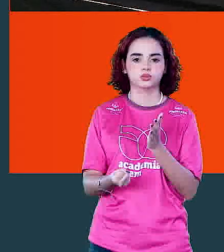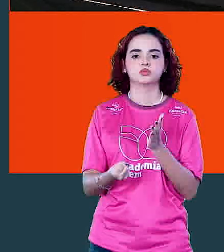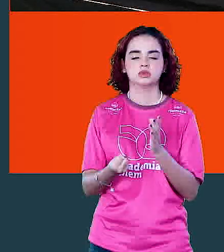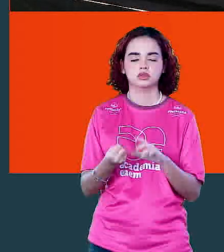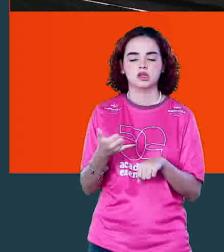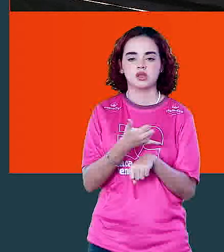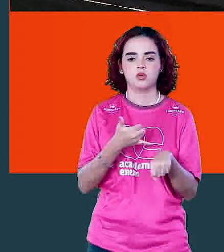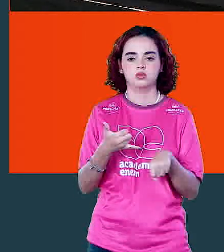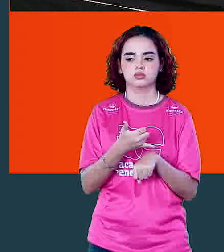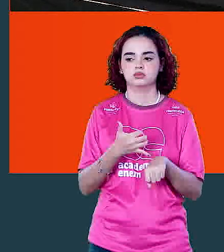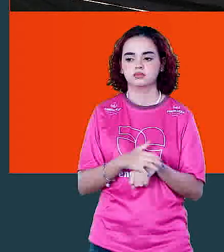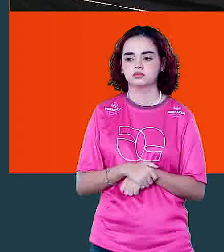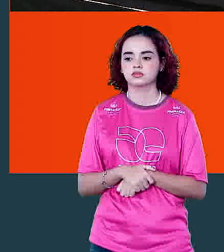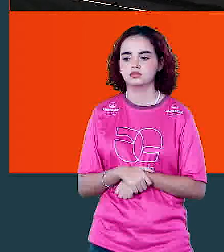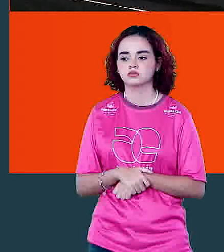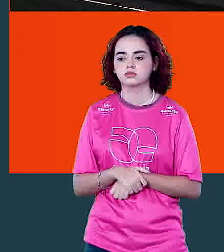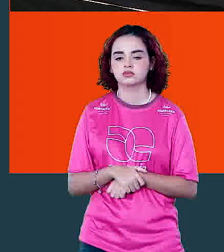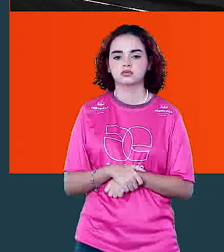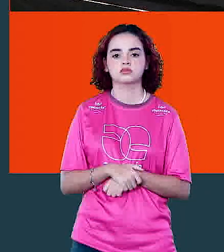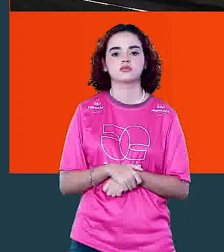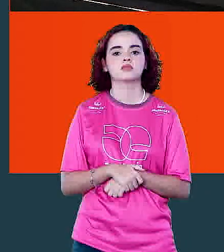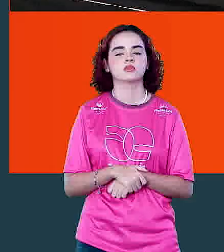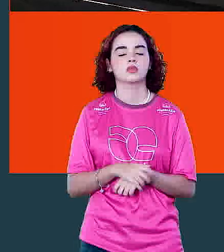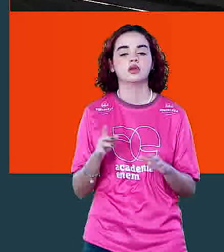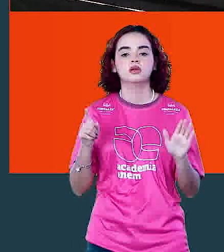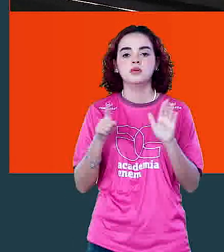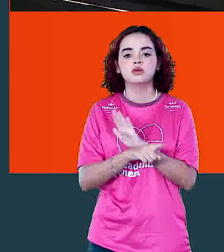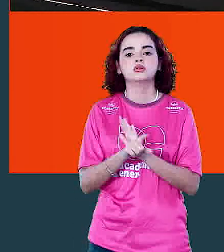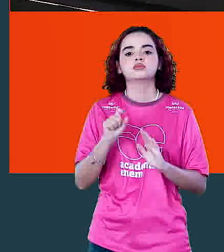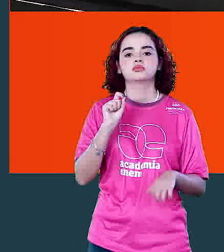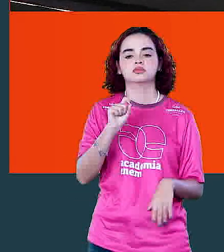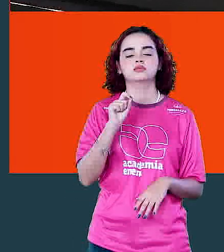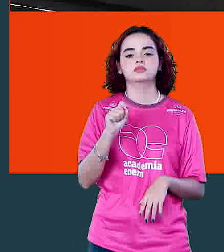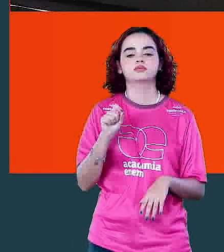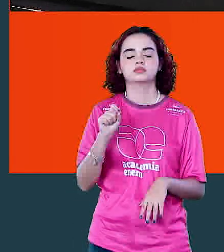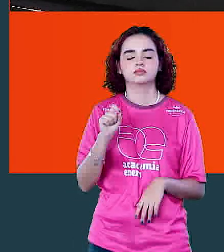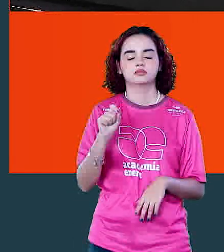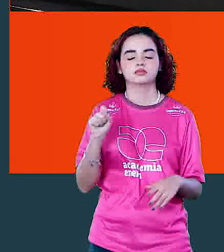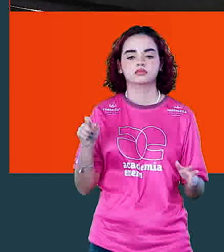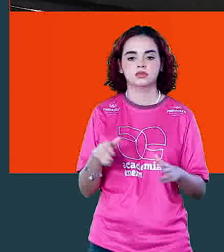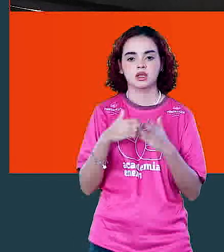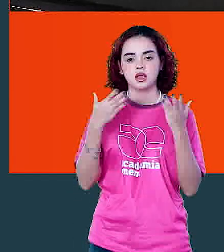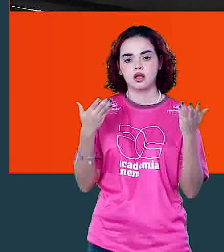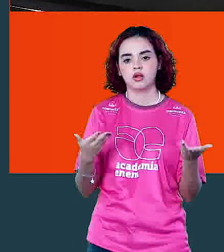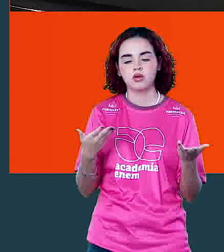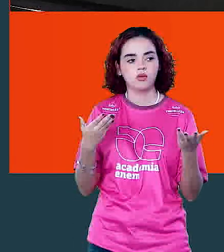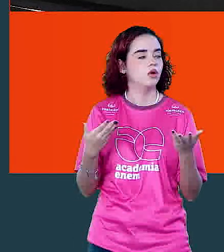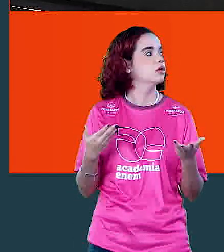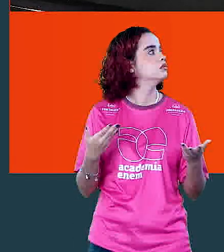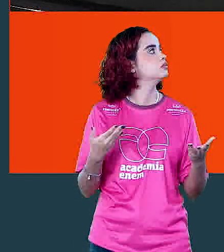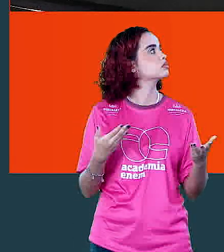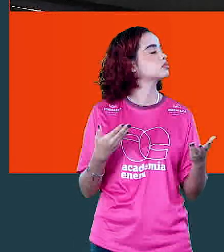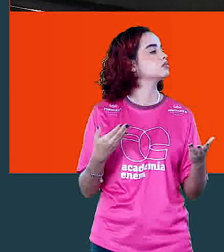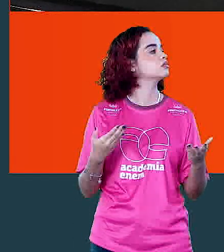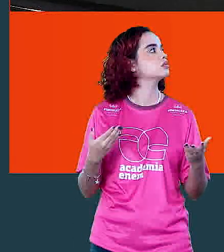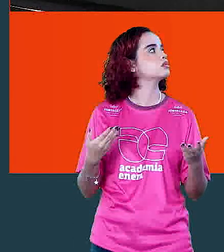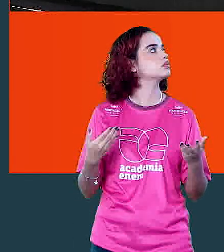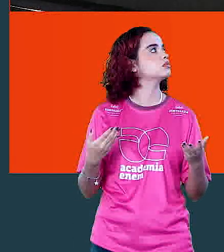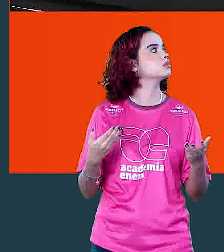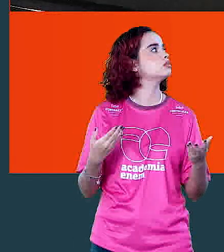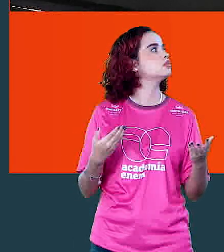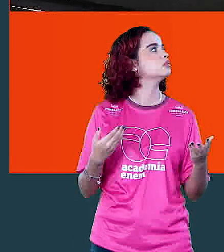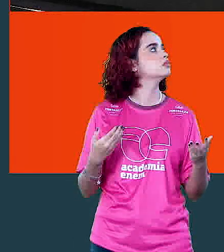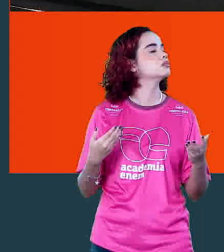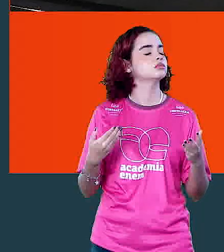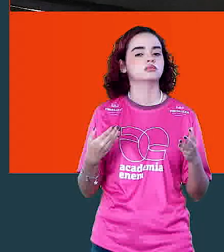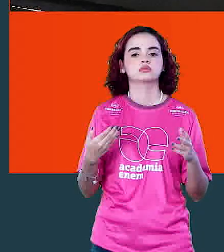o quadro. O comando da questão fala assim, qual das subetapas, ou seja, ele quer